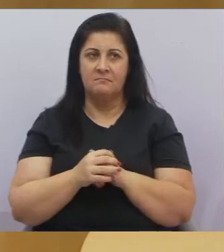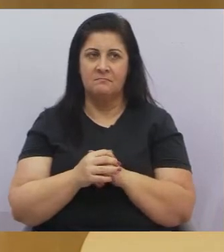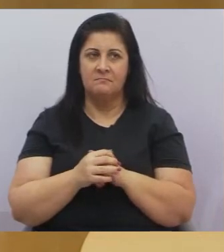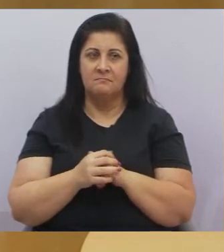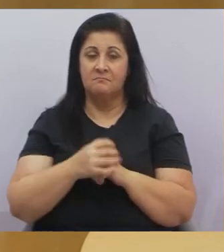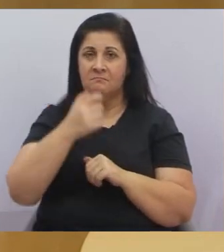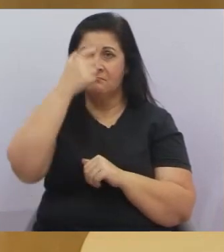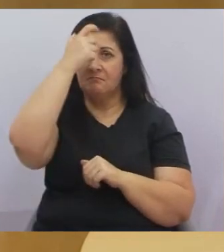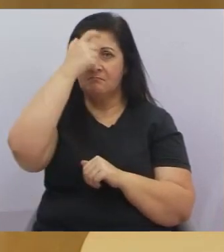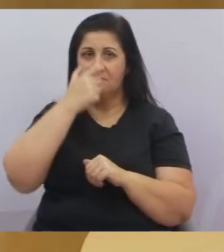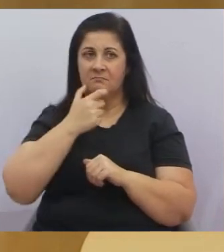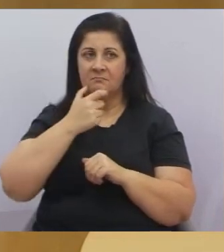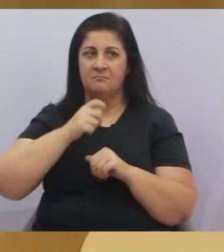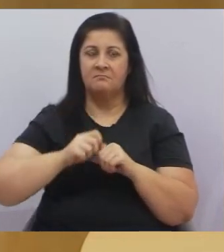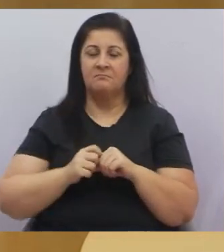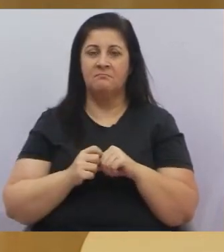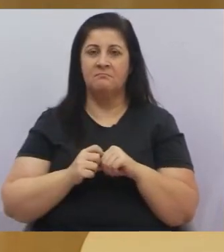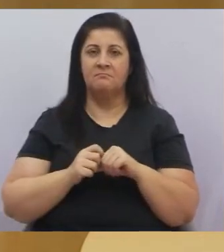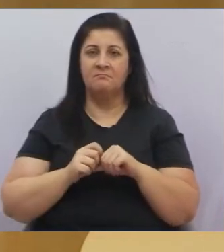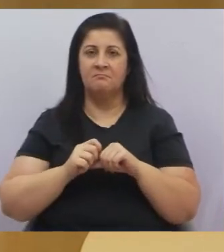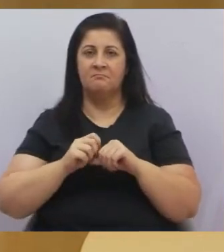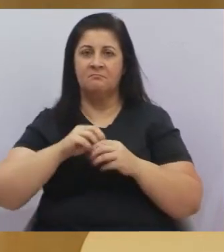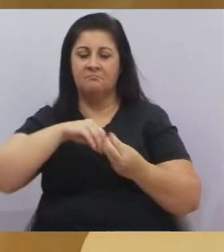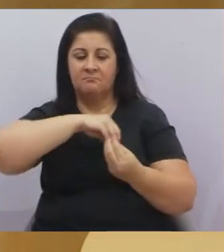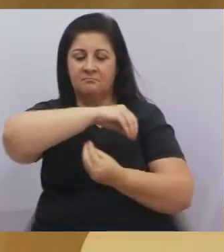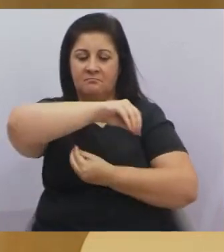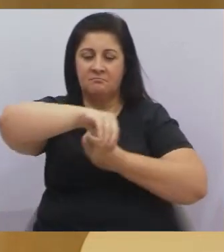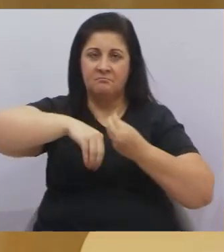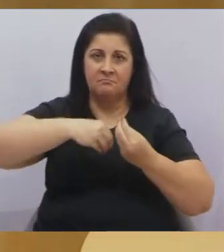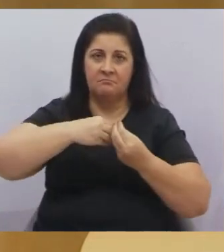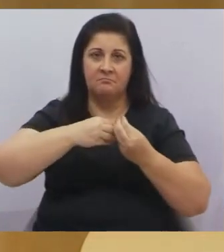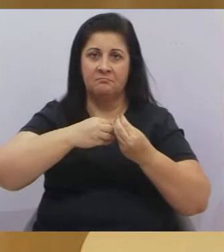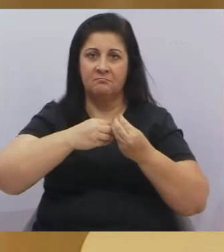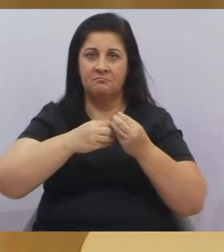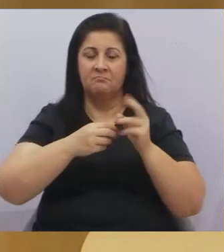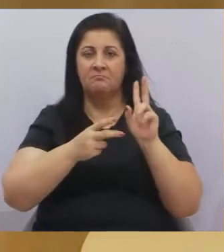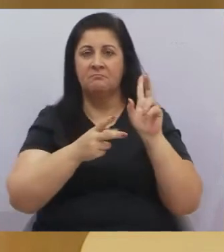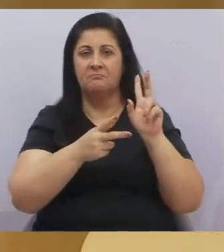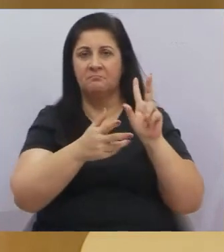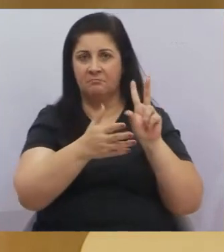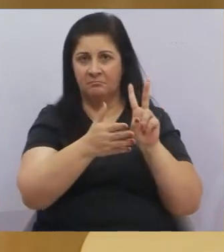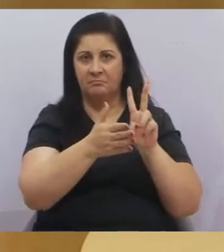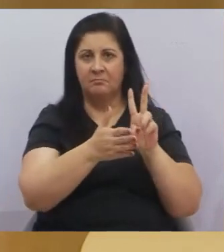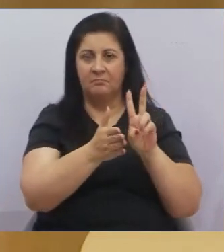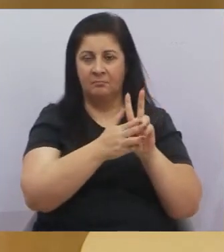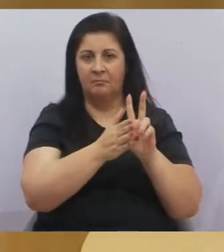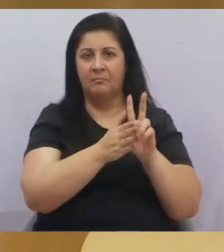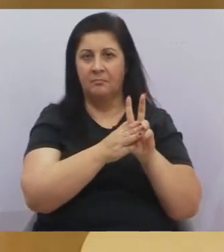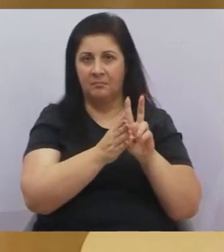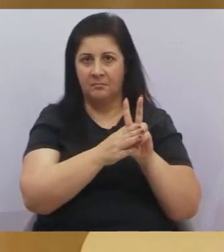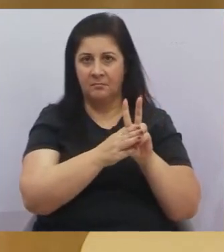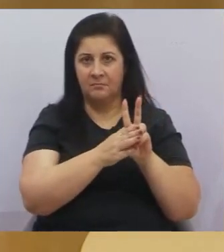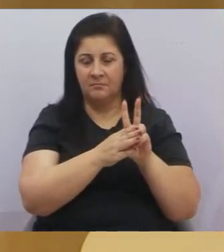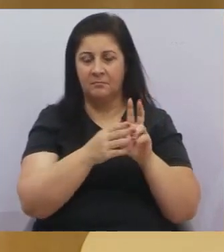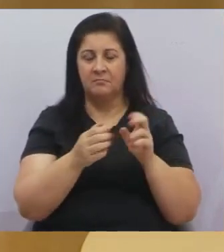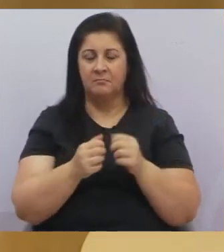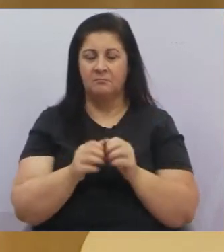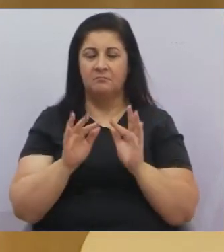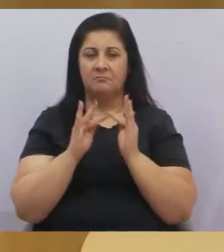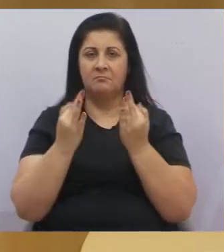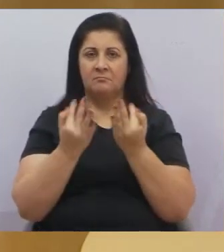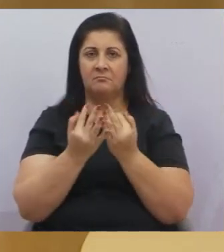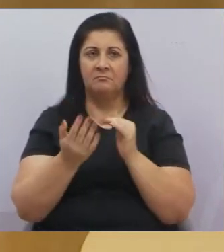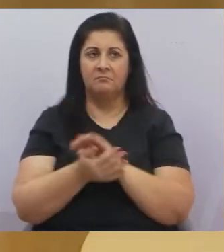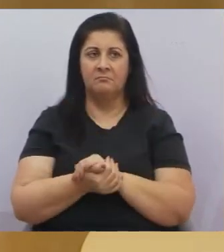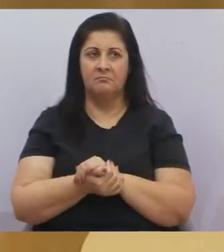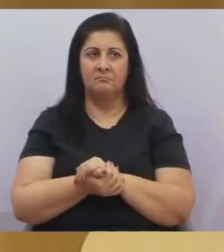sou uma mistura de descendência de índio, né? Tem descendência de índio na família. E